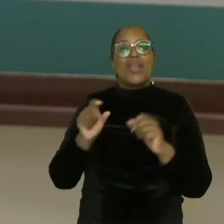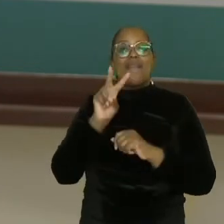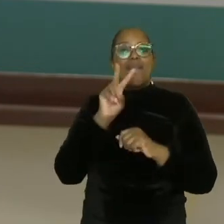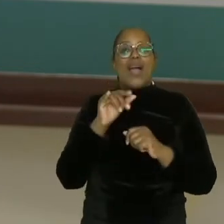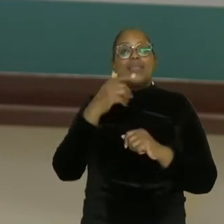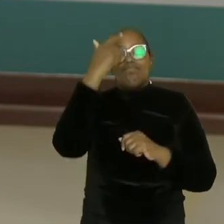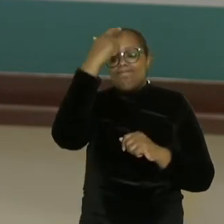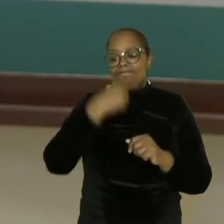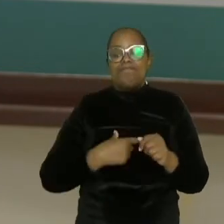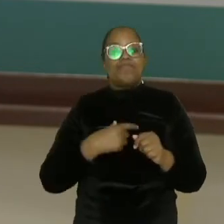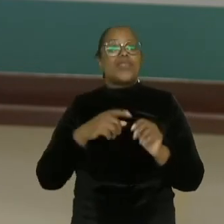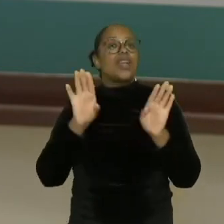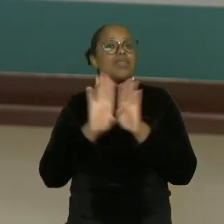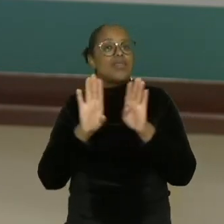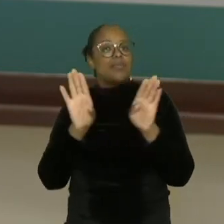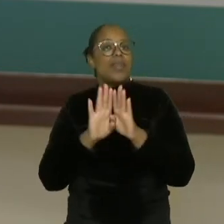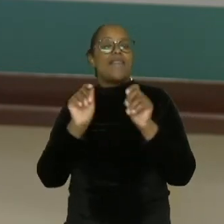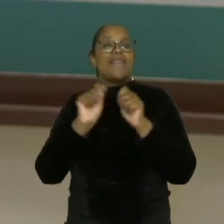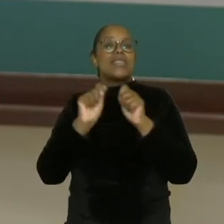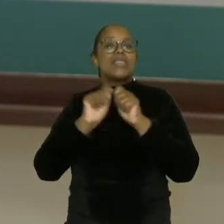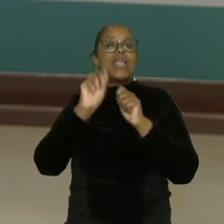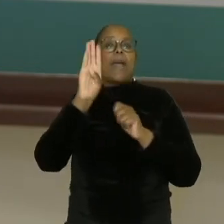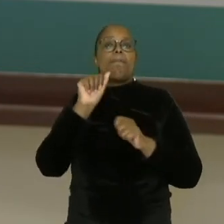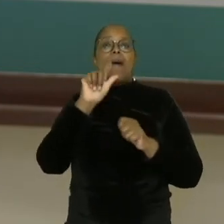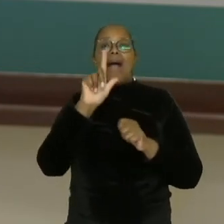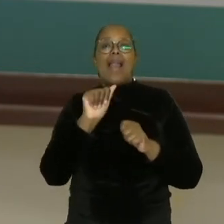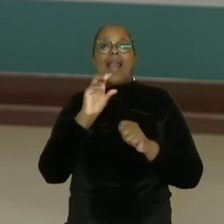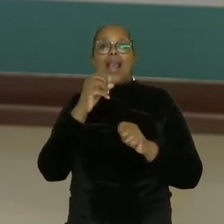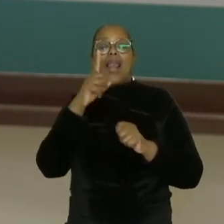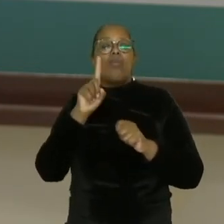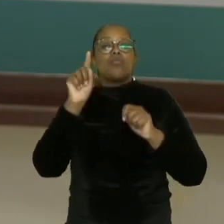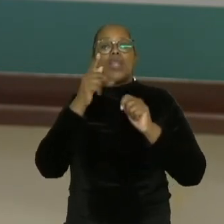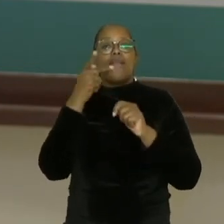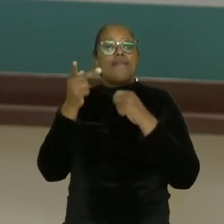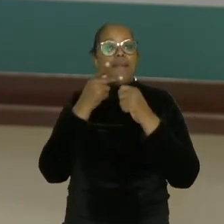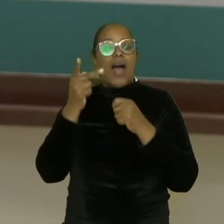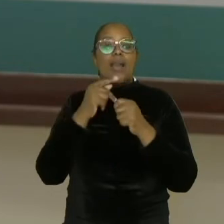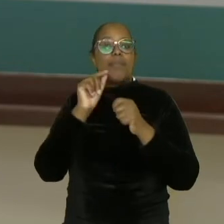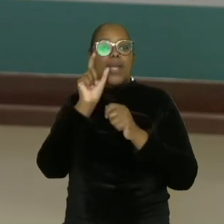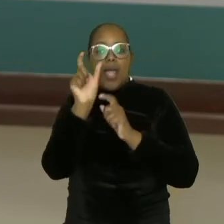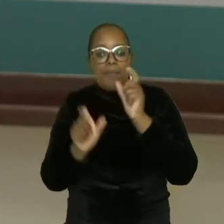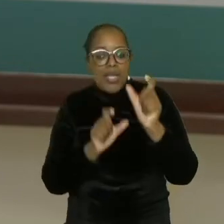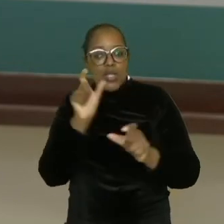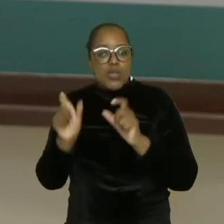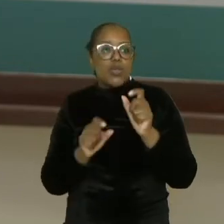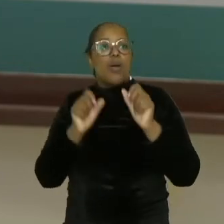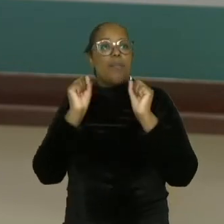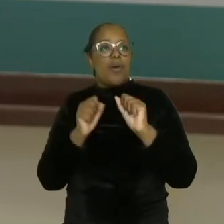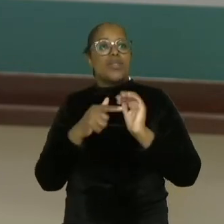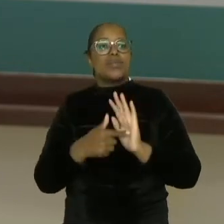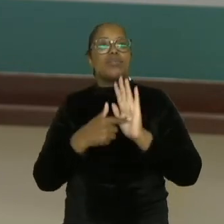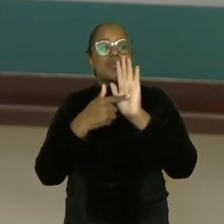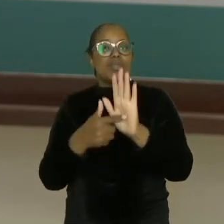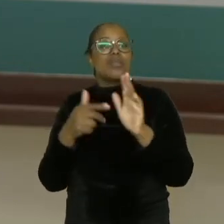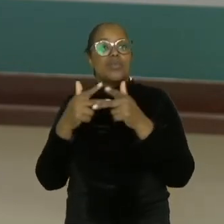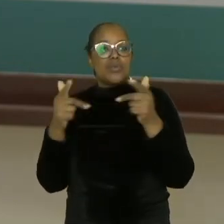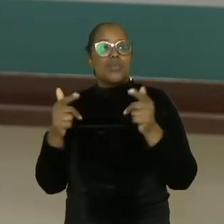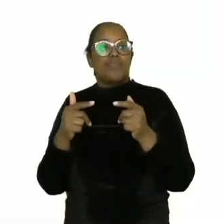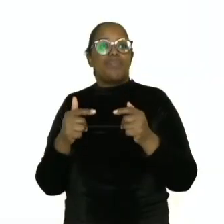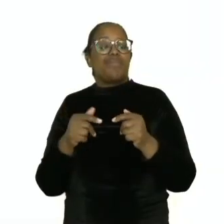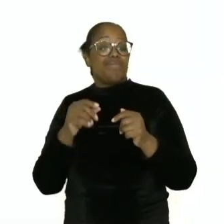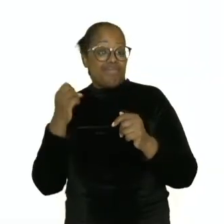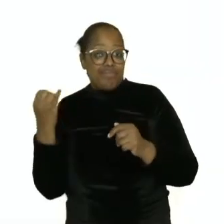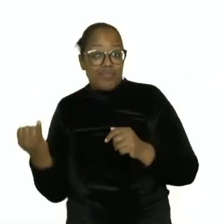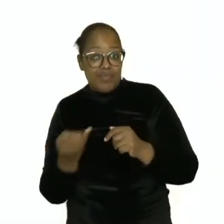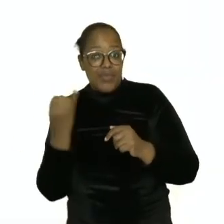plataforma e acrescentar balões de falas para que esses personagens possam se expressar. Então, é